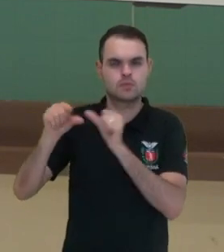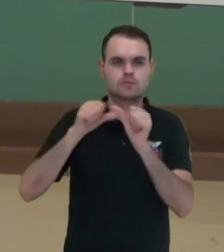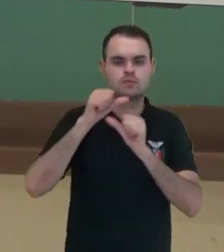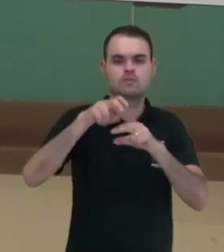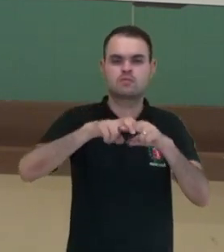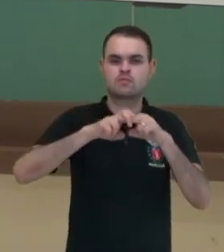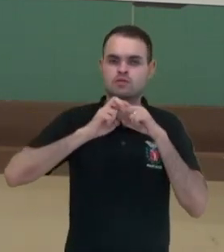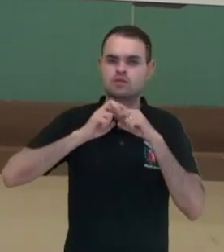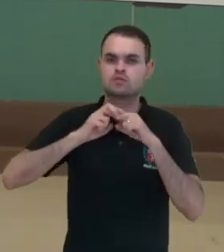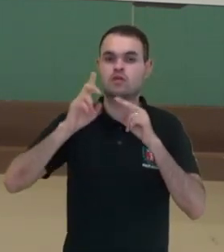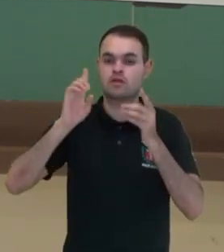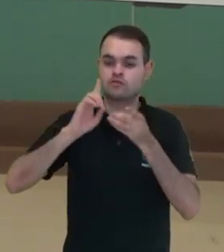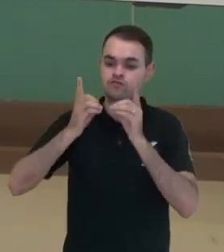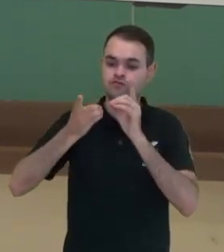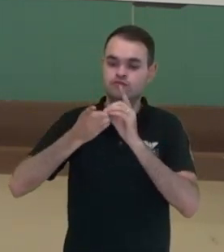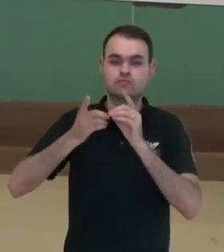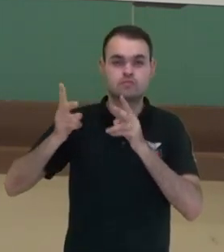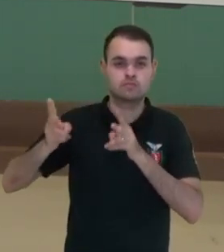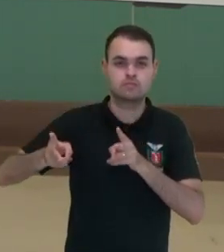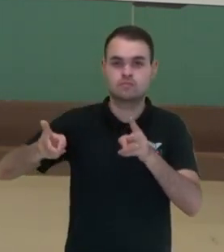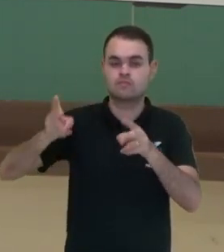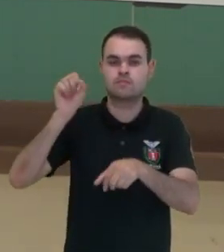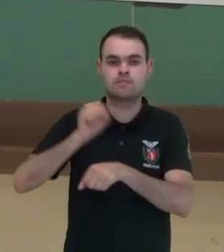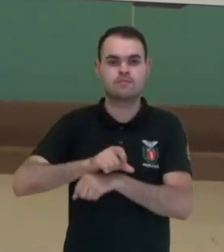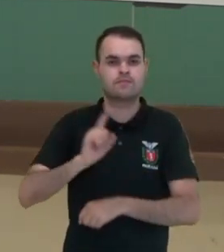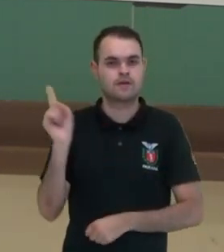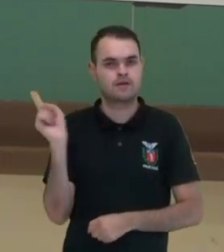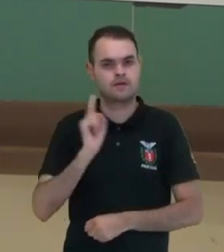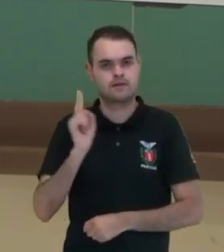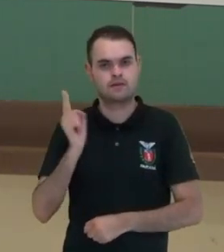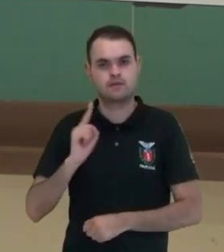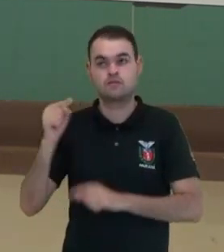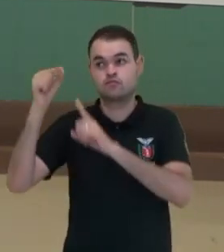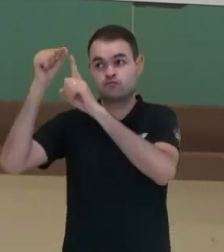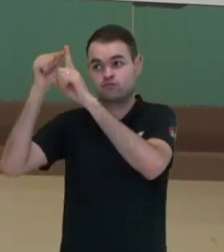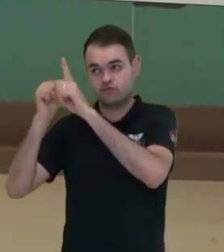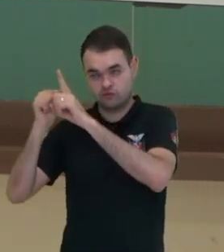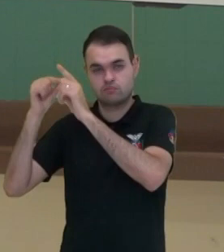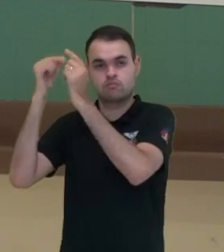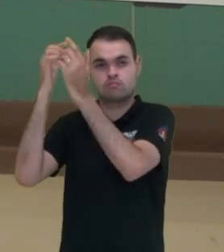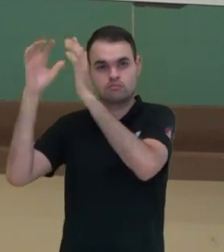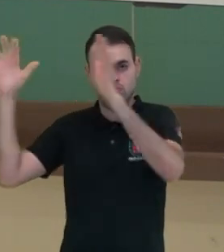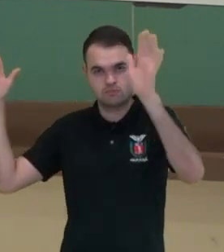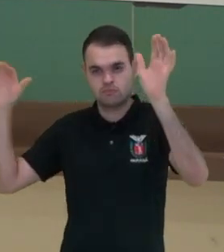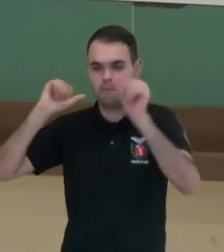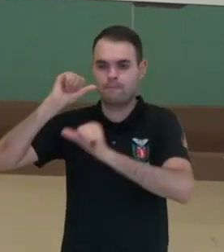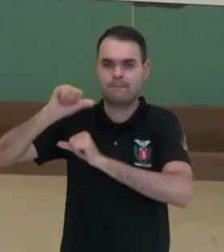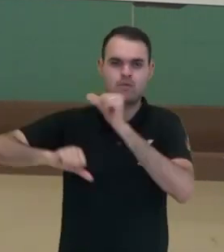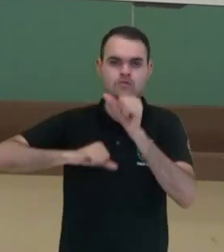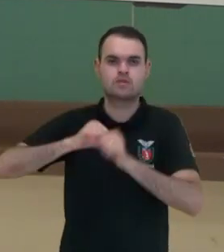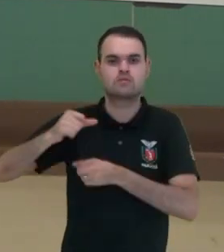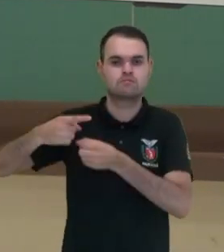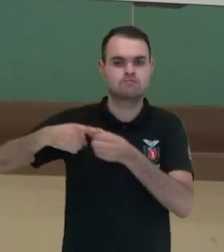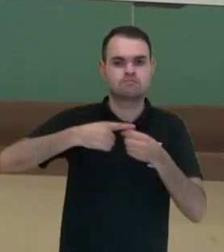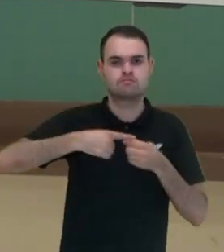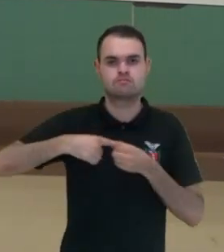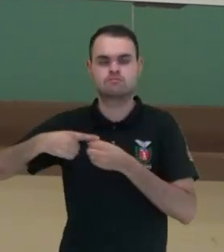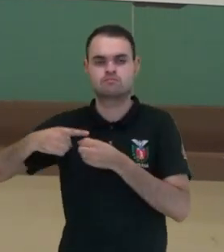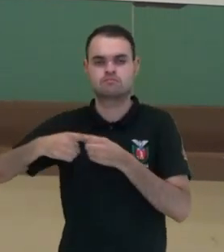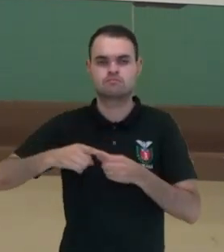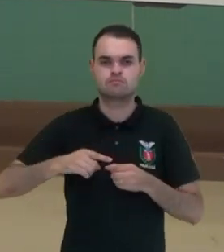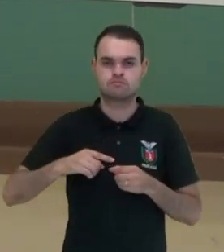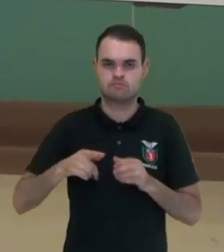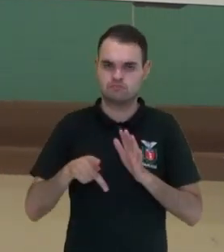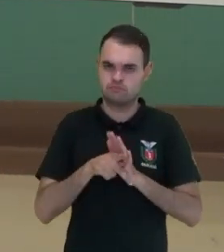diz que ele é dinâmico, de um determinado tipo de condição a outro, principalmente